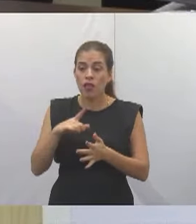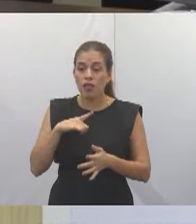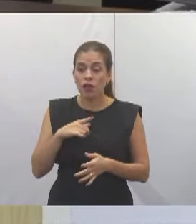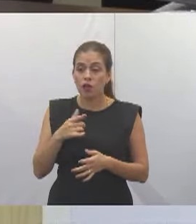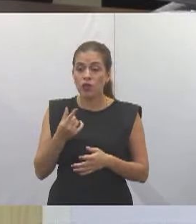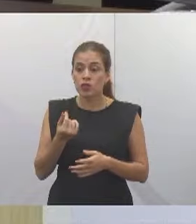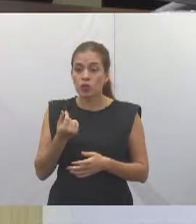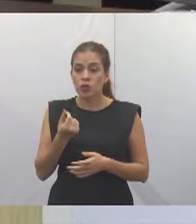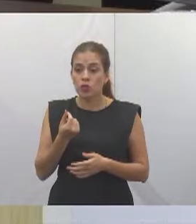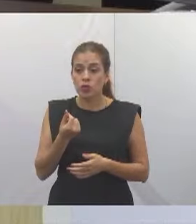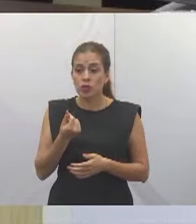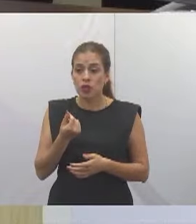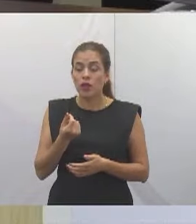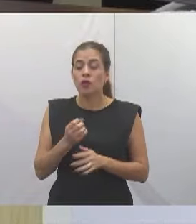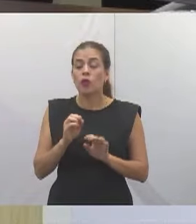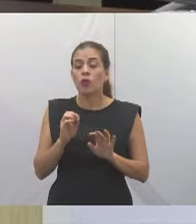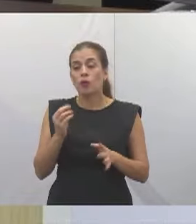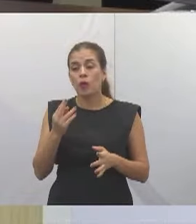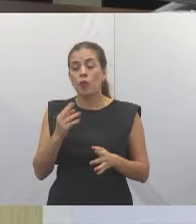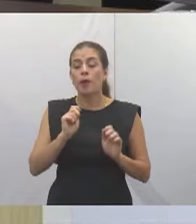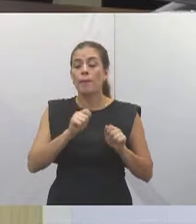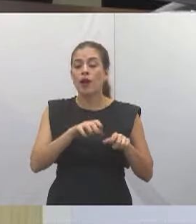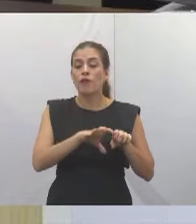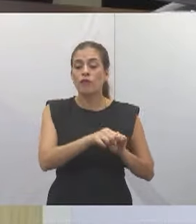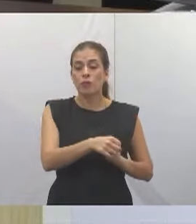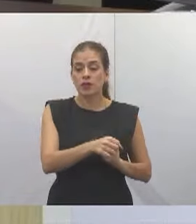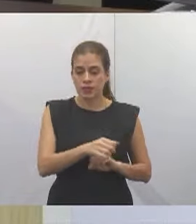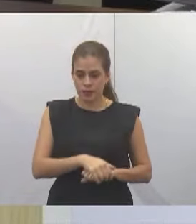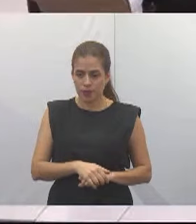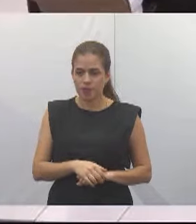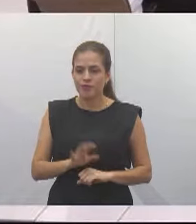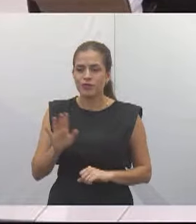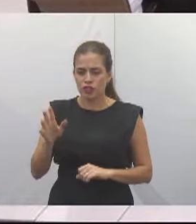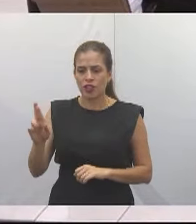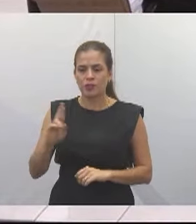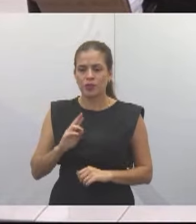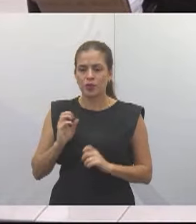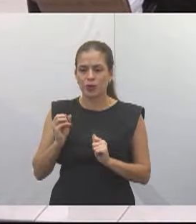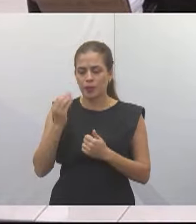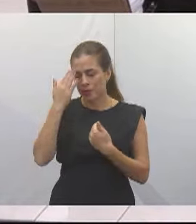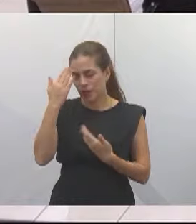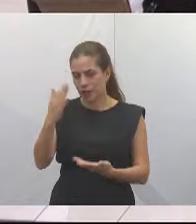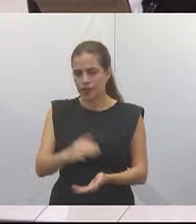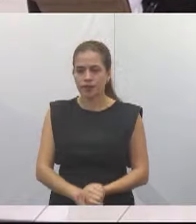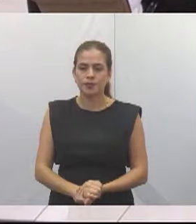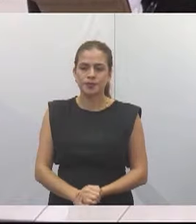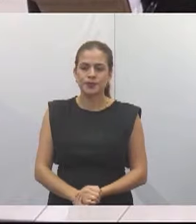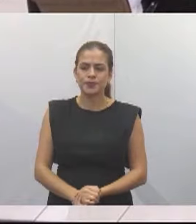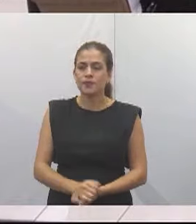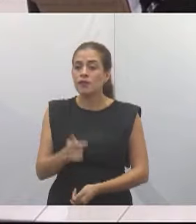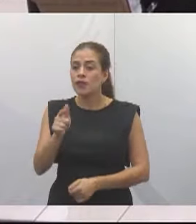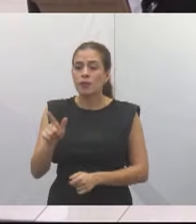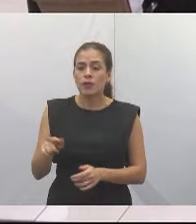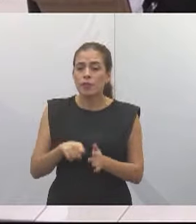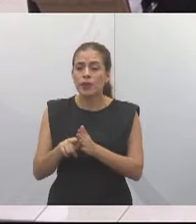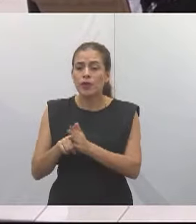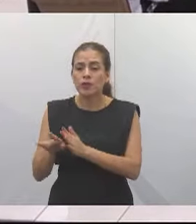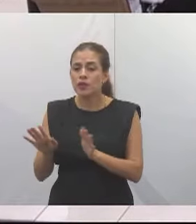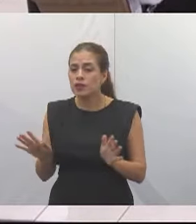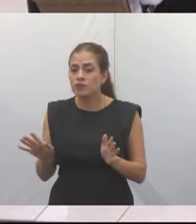para custeio, tem coisa que você pode usar para capacitação. Já tirou a minha dúvida. Tá bom? Obrigado, doutor. Alguém mais quer falar alguma